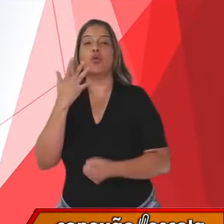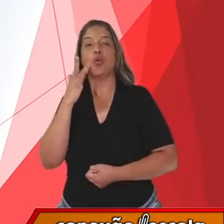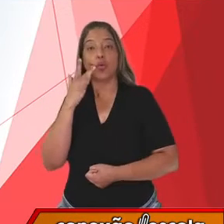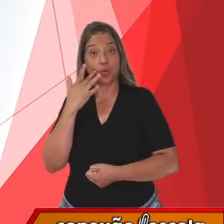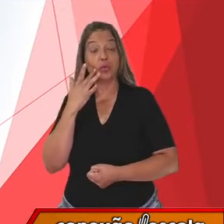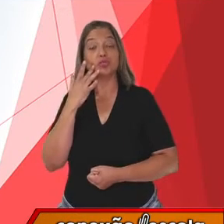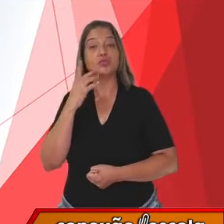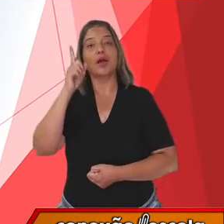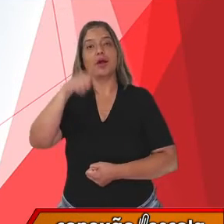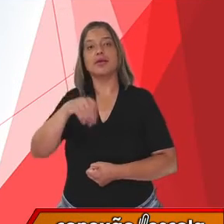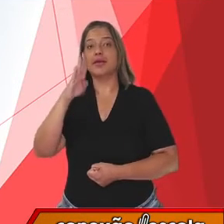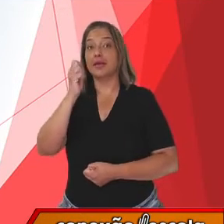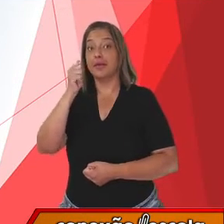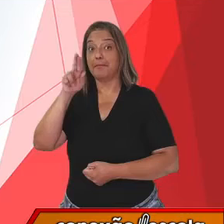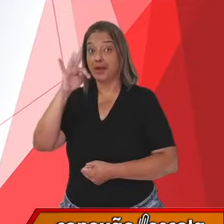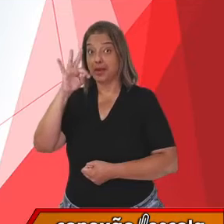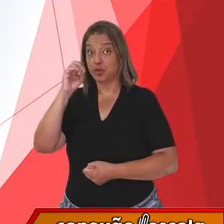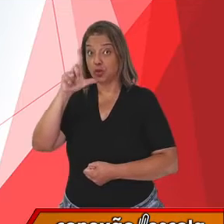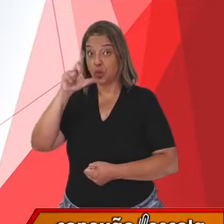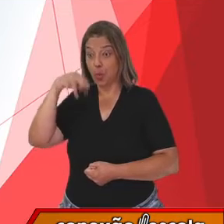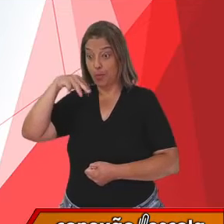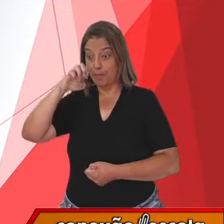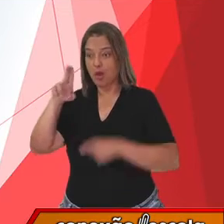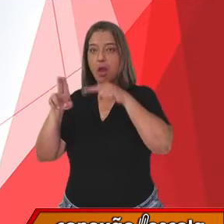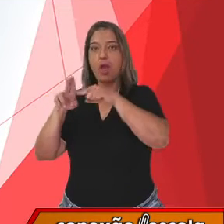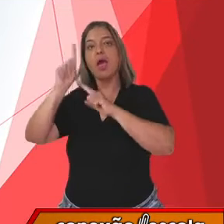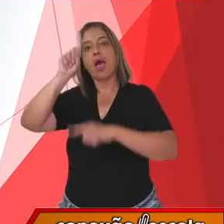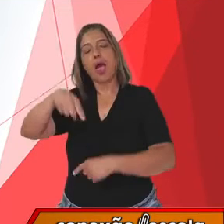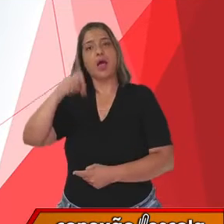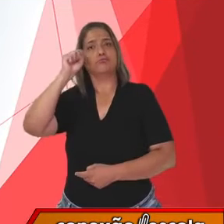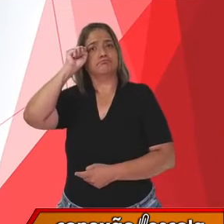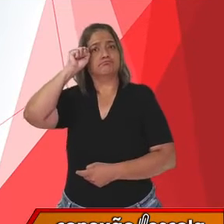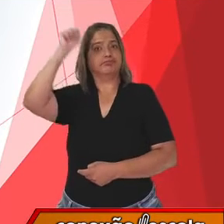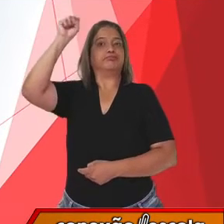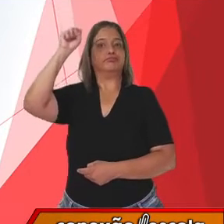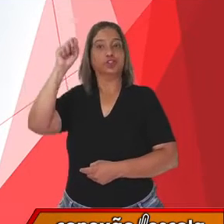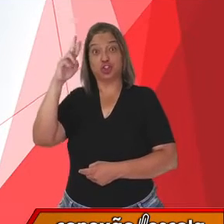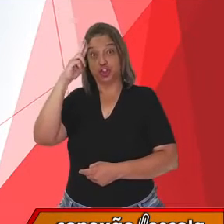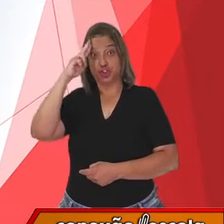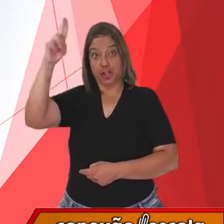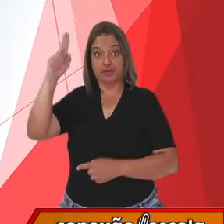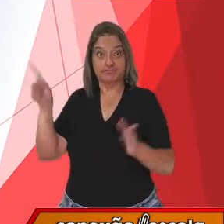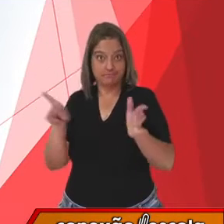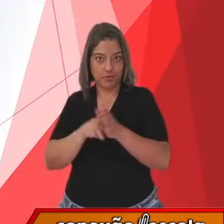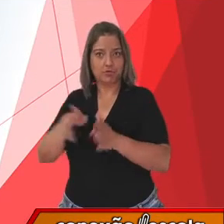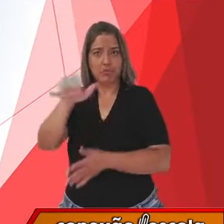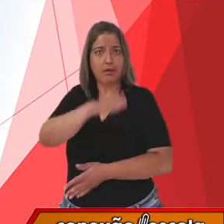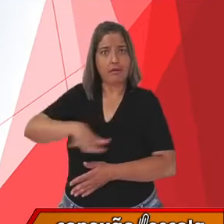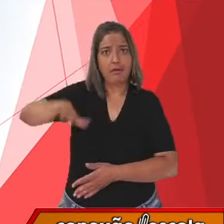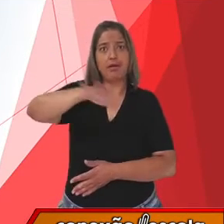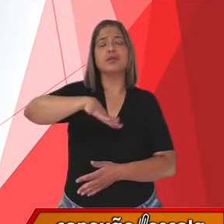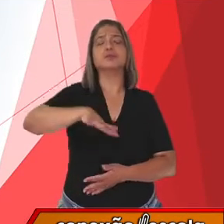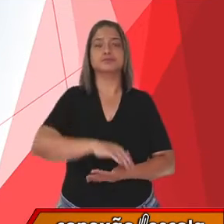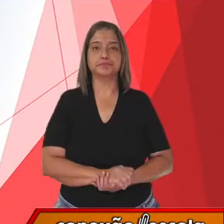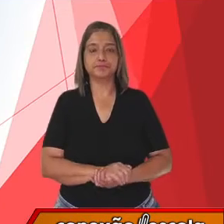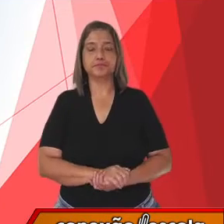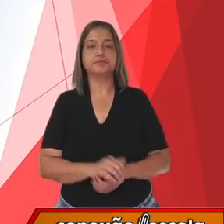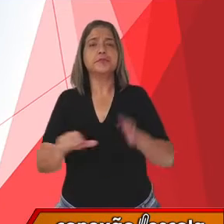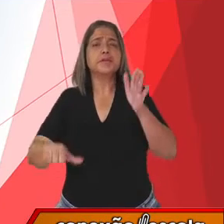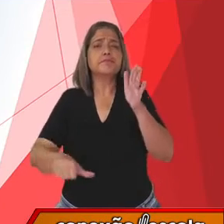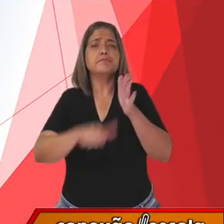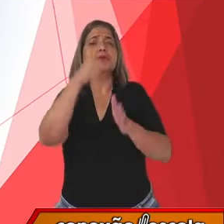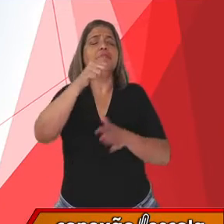tendo Bartolomeu agora como superintendente, como chefe. A primeira